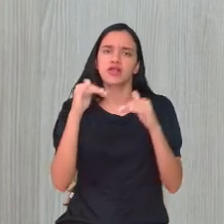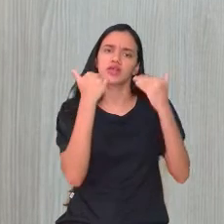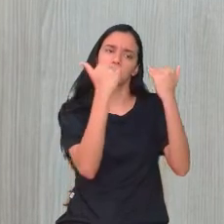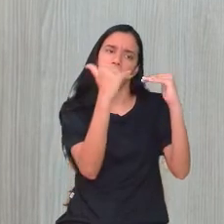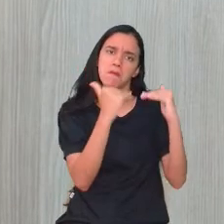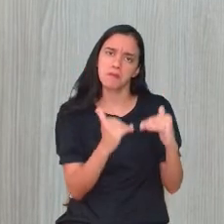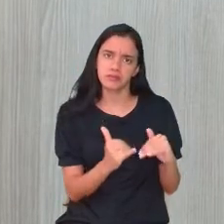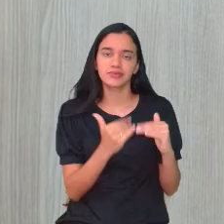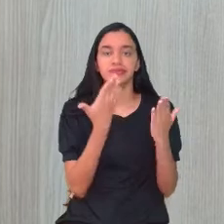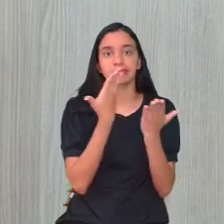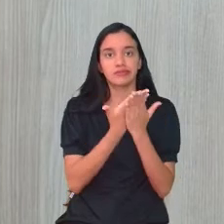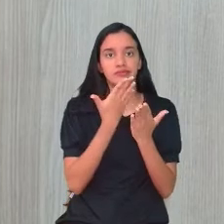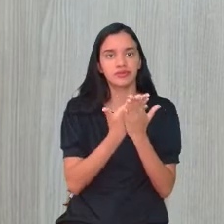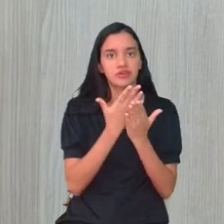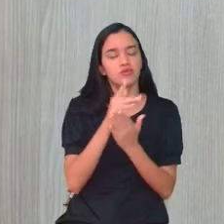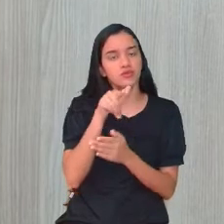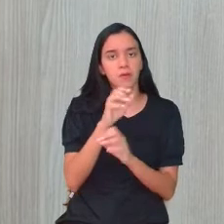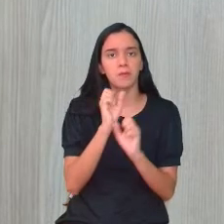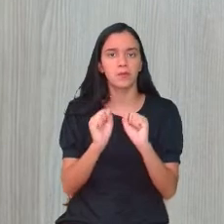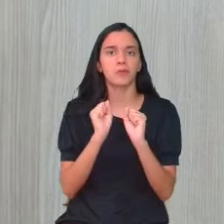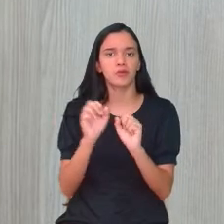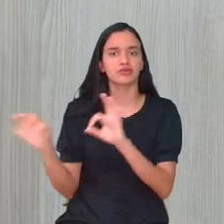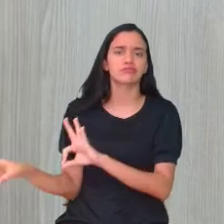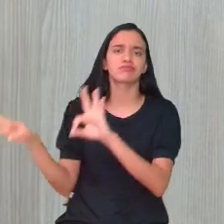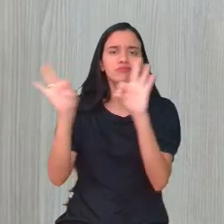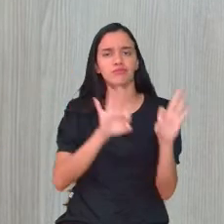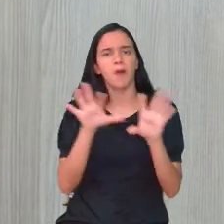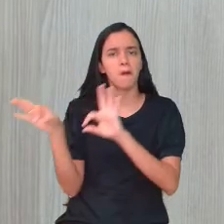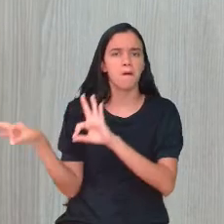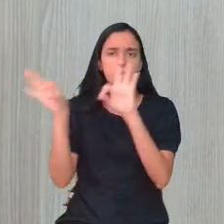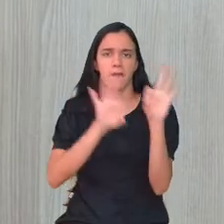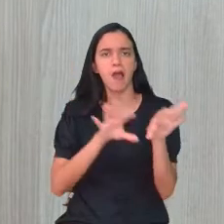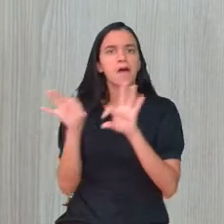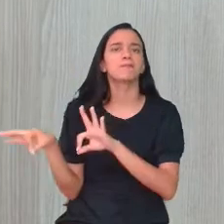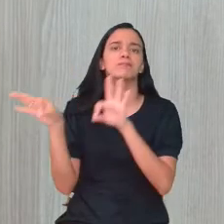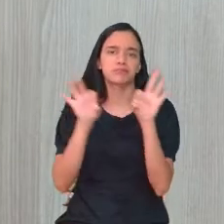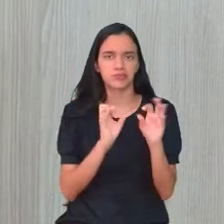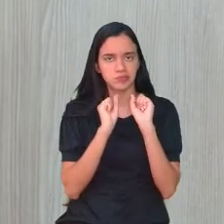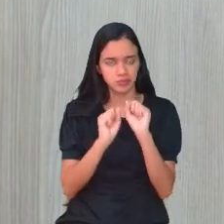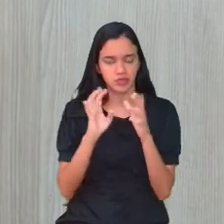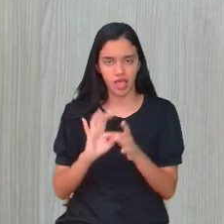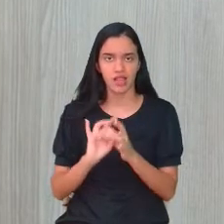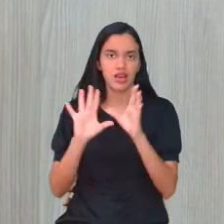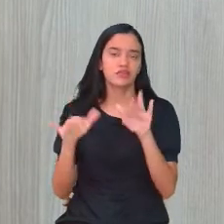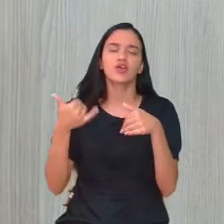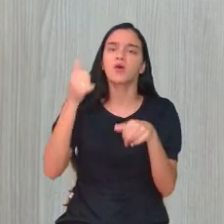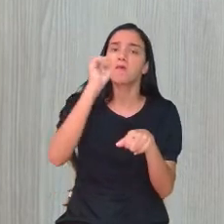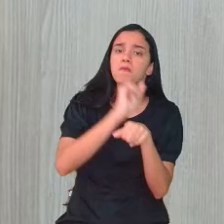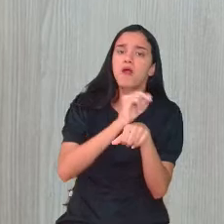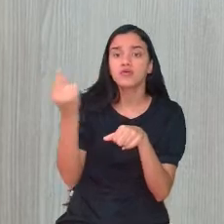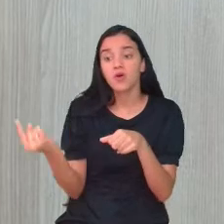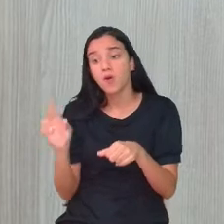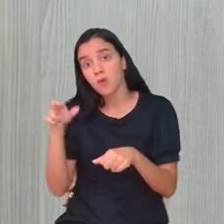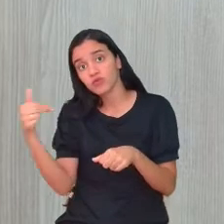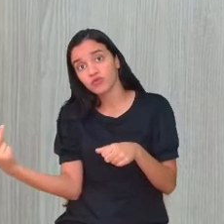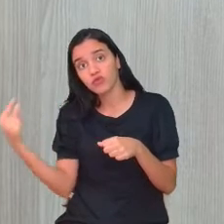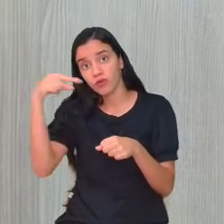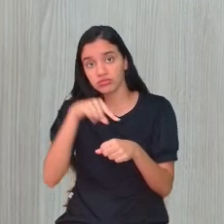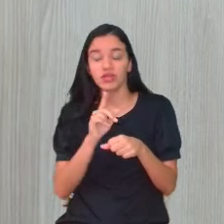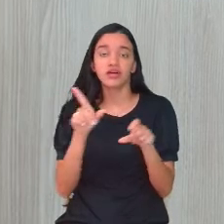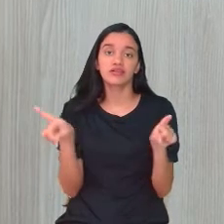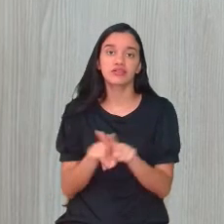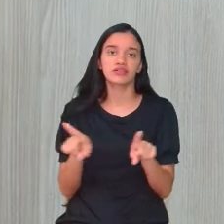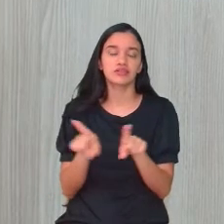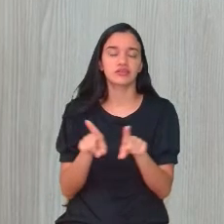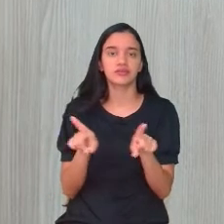playlist lá de aulas, onde você vai poder assistir ela quantas vezes quiser e dar pausa, voltar, enfim. E também